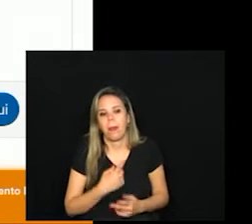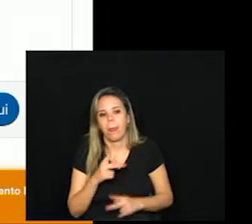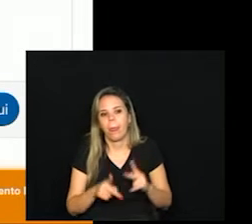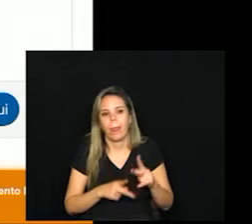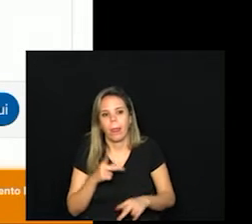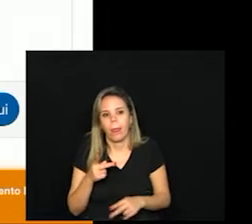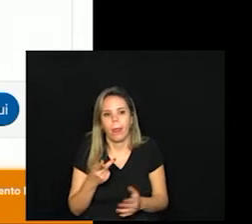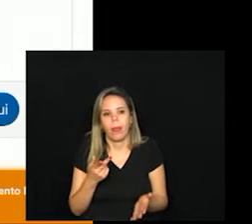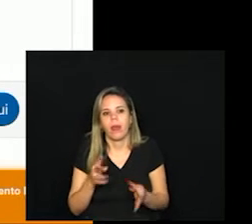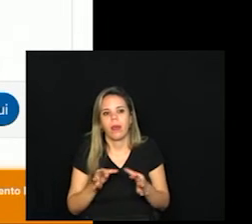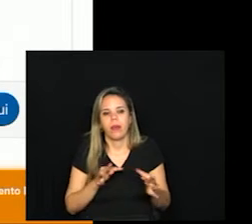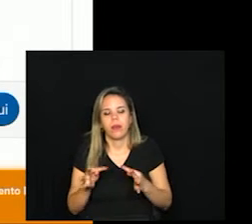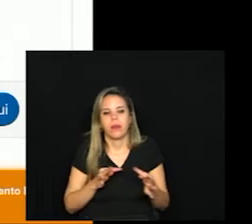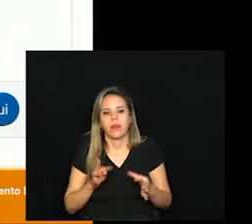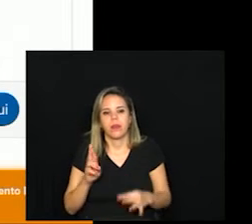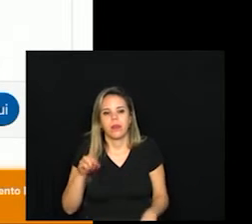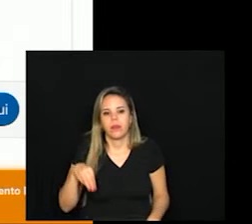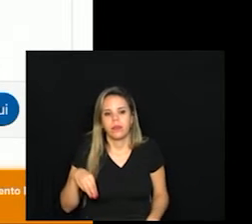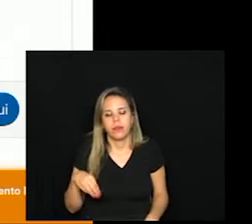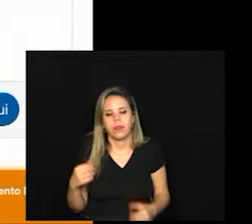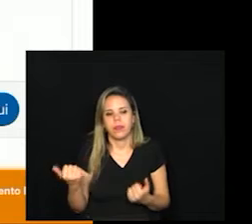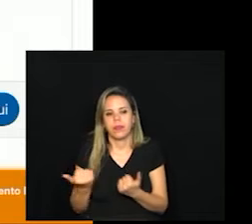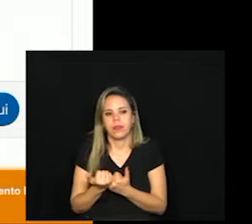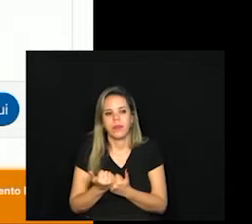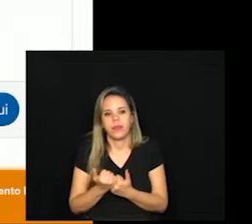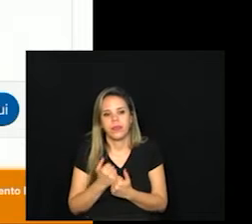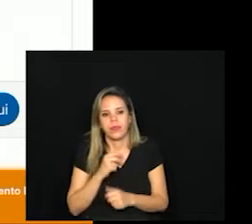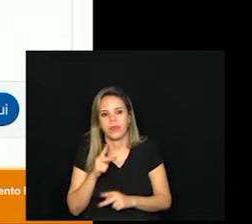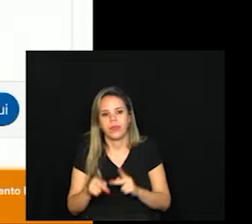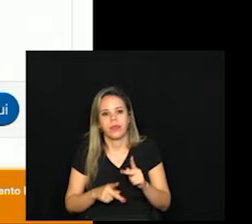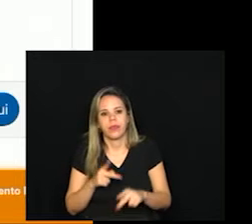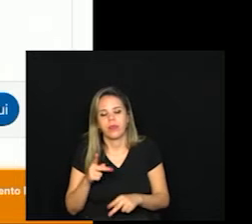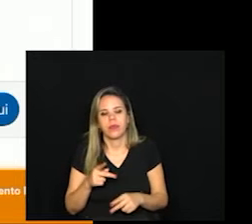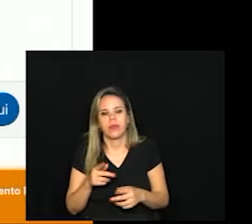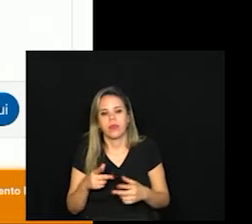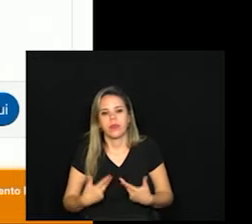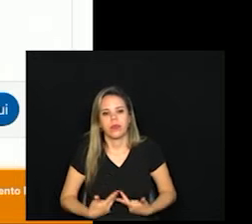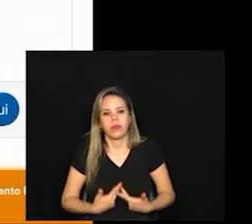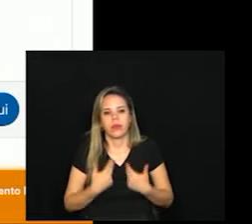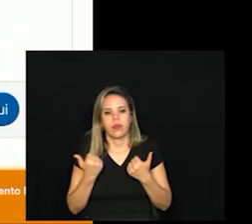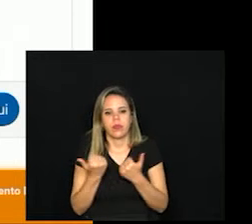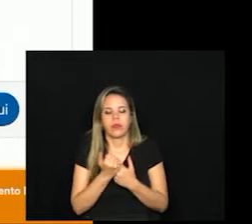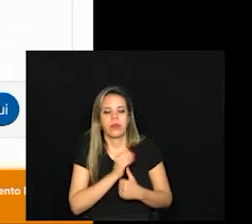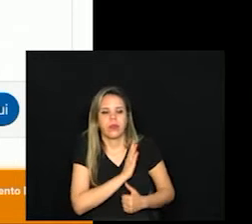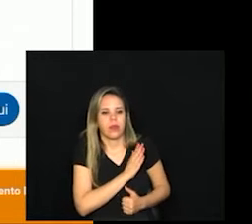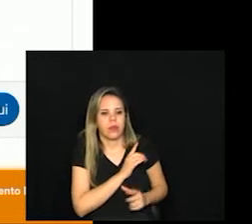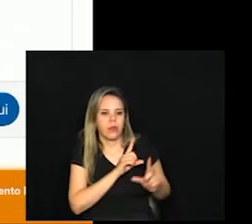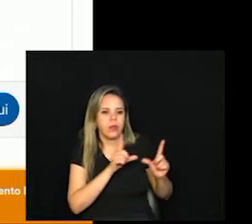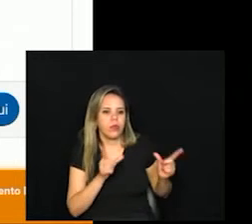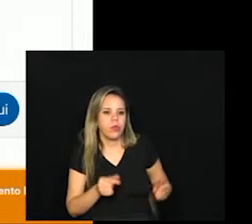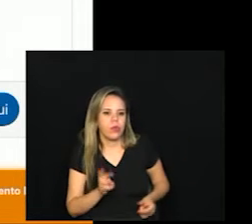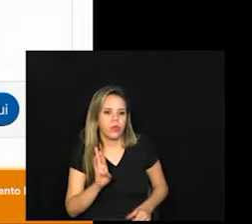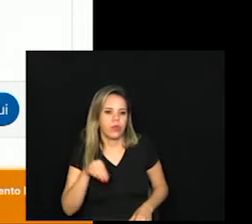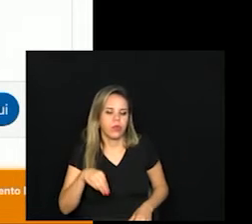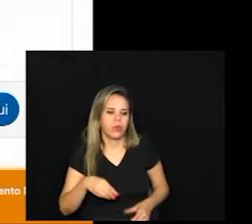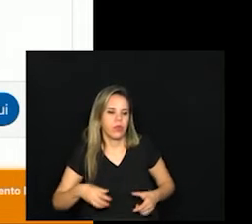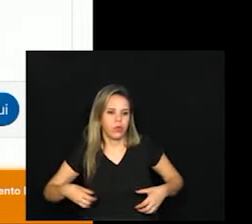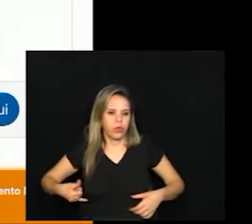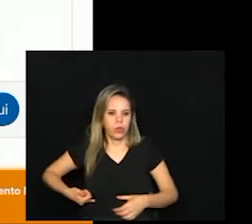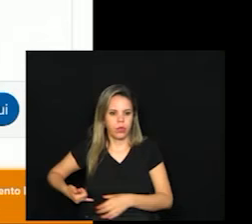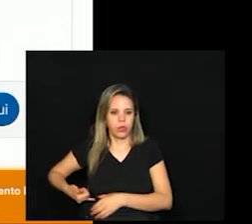pacientes em terapia renal substitutiva e pacientes transplantados de coração, pulmão, rim, fígado